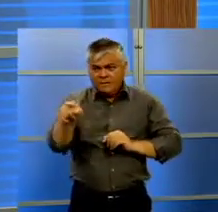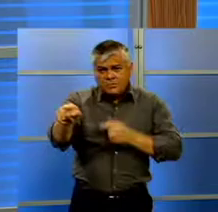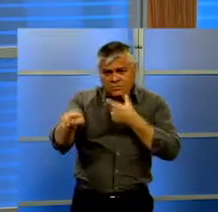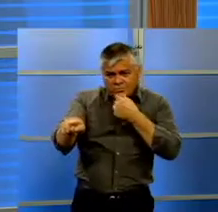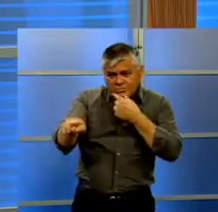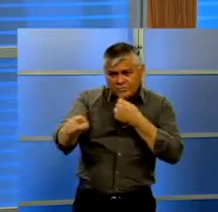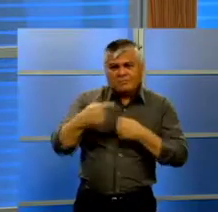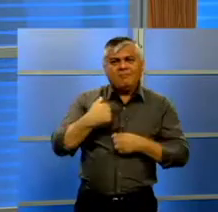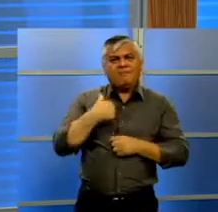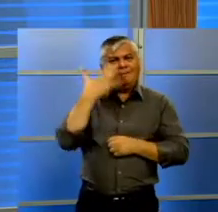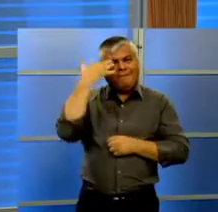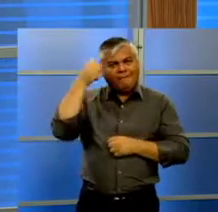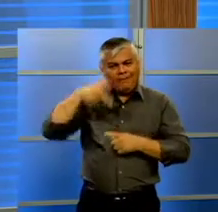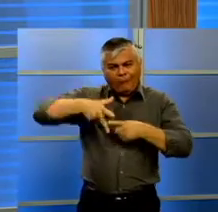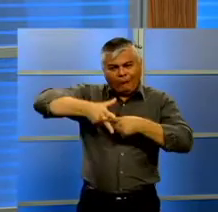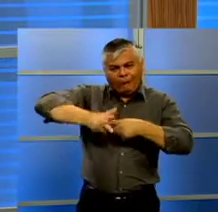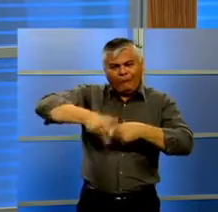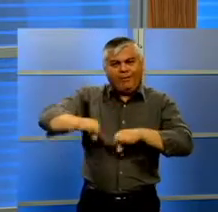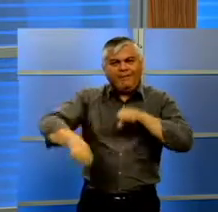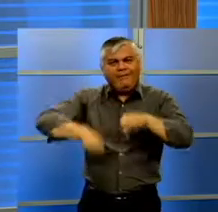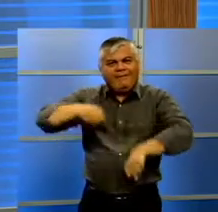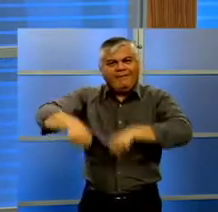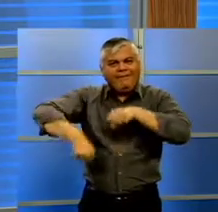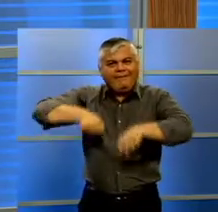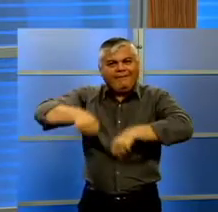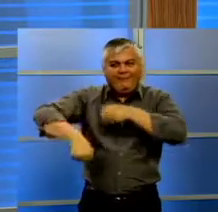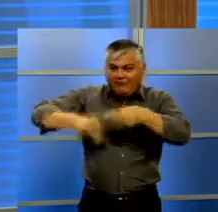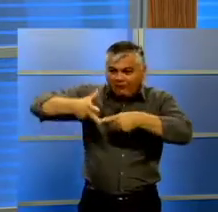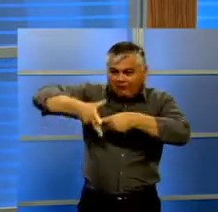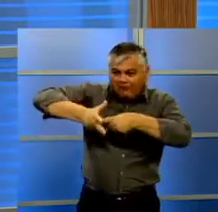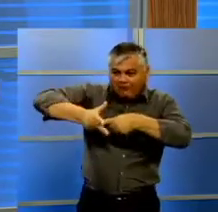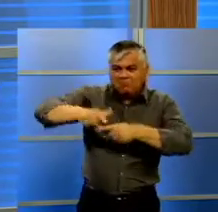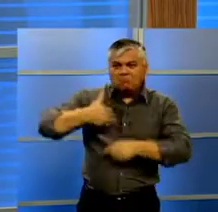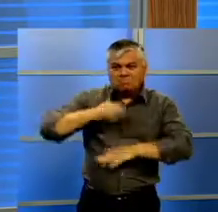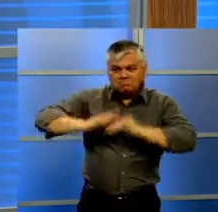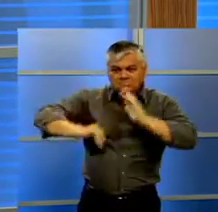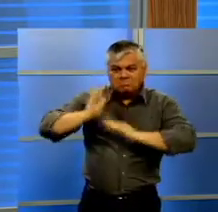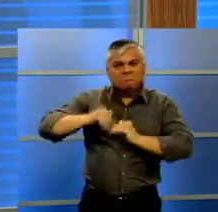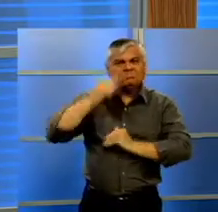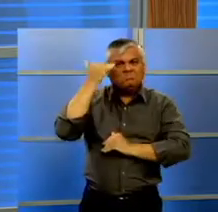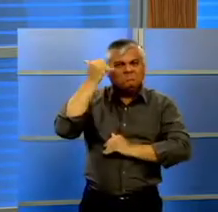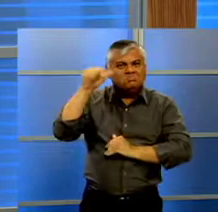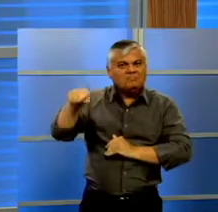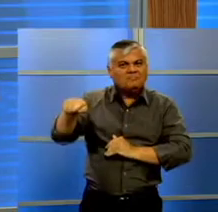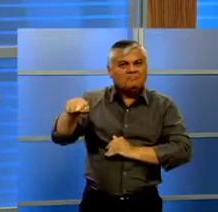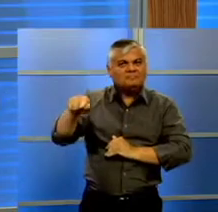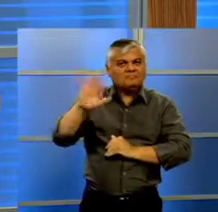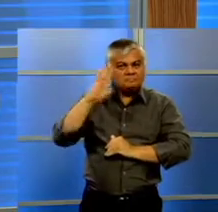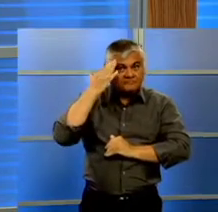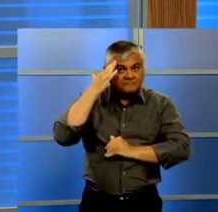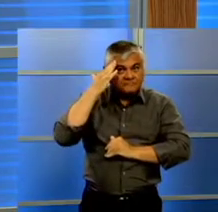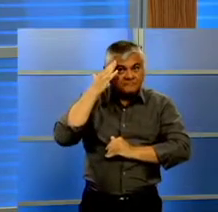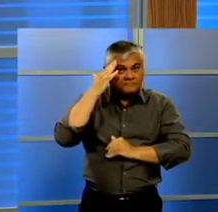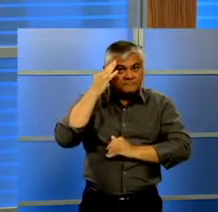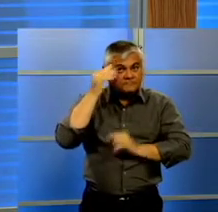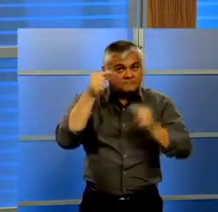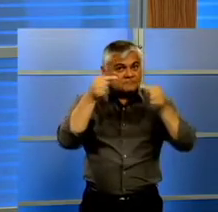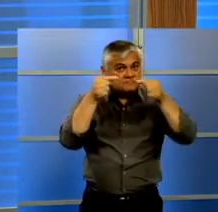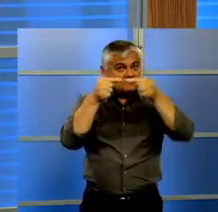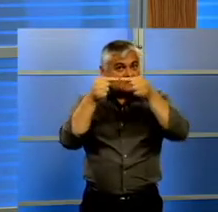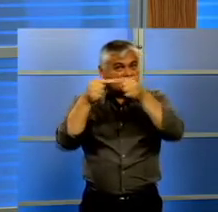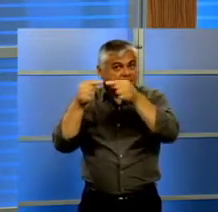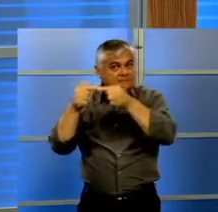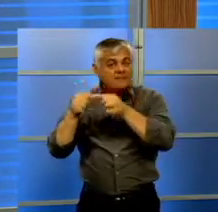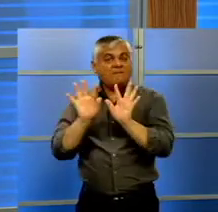é famoso em consertar bicicletas. Percebe? O quanto se diferencia o significado e o significante